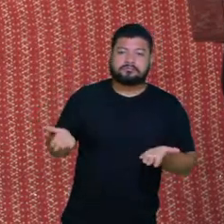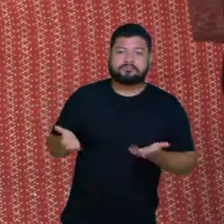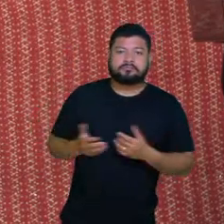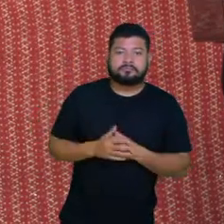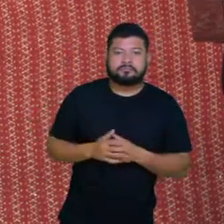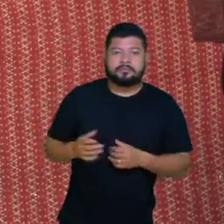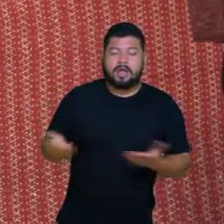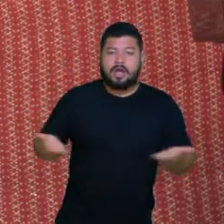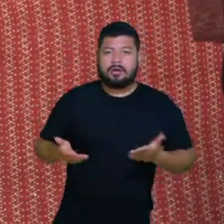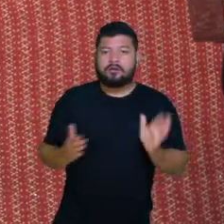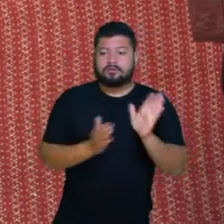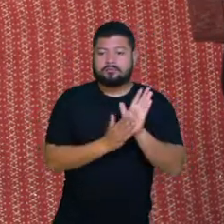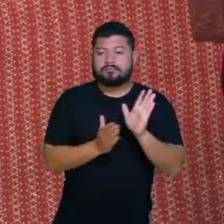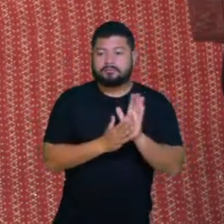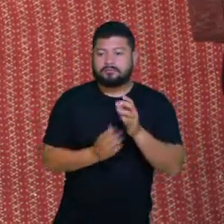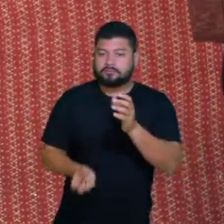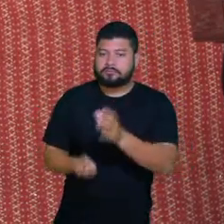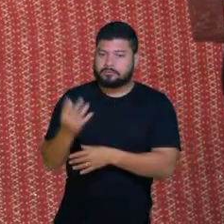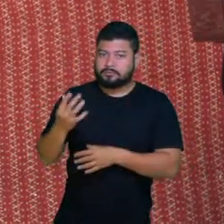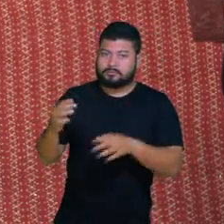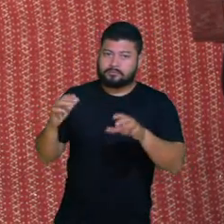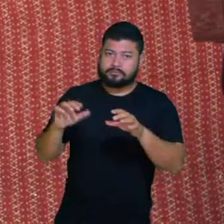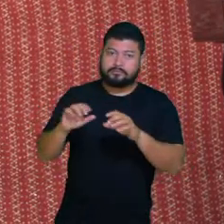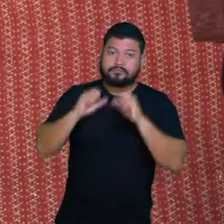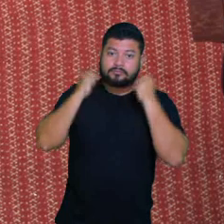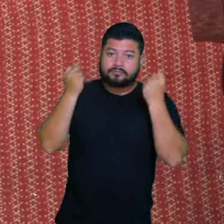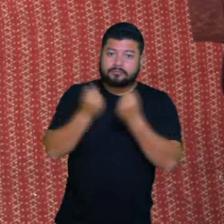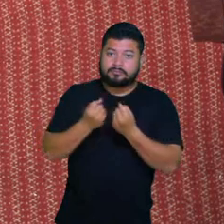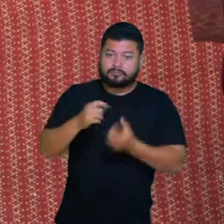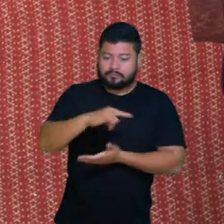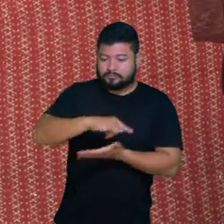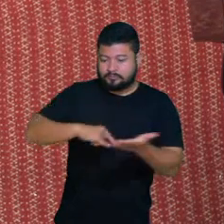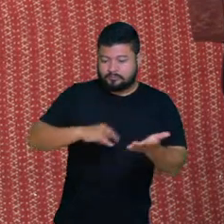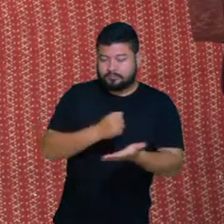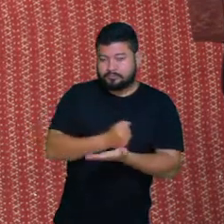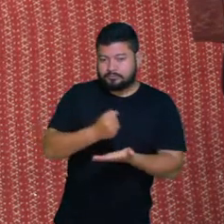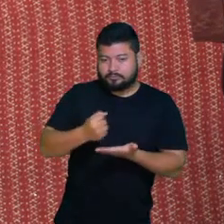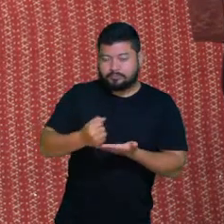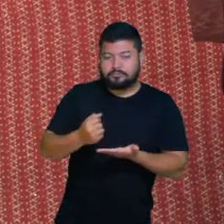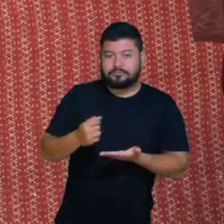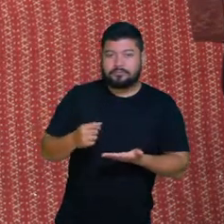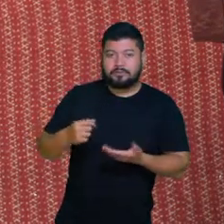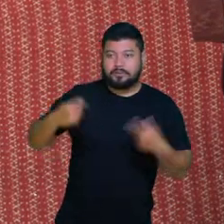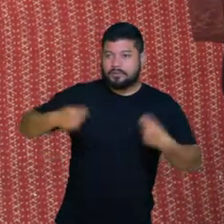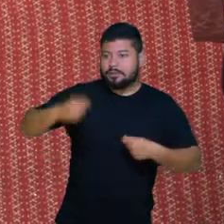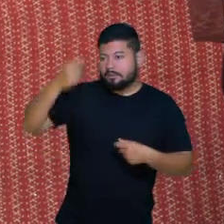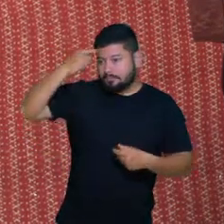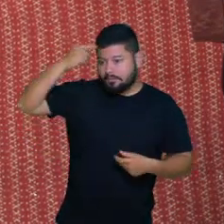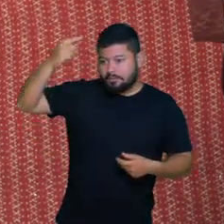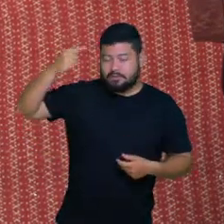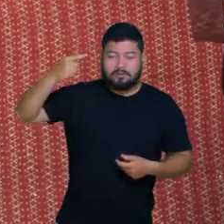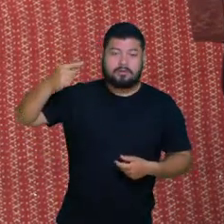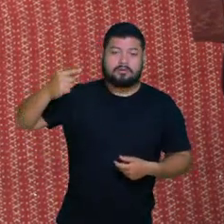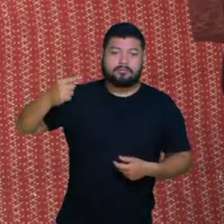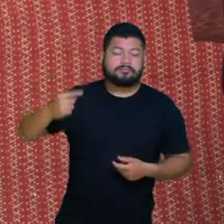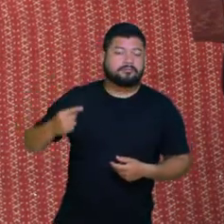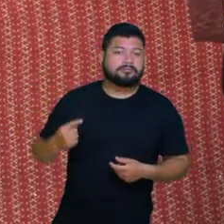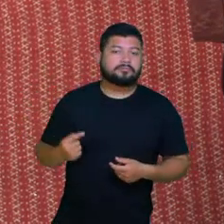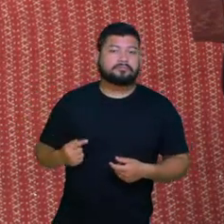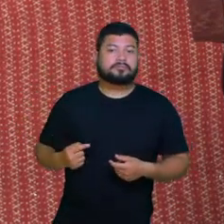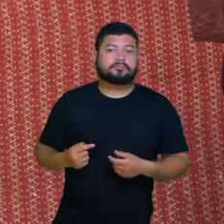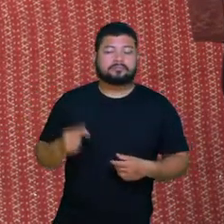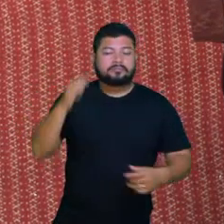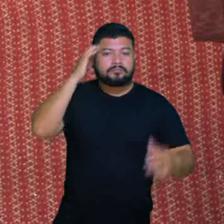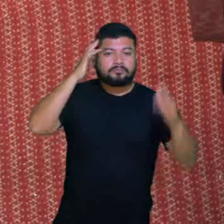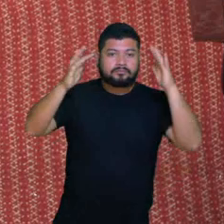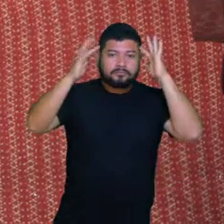construir desse seminário Nesse final aí de documento a gente também precisa pensar nisso né eh pensar